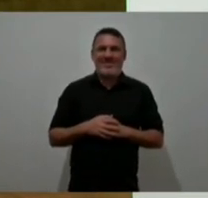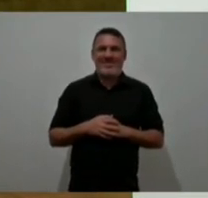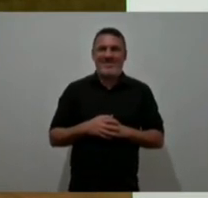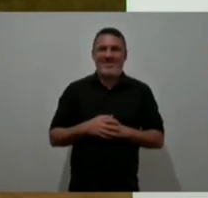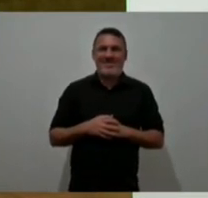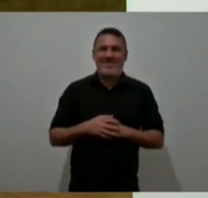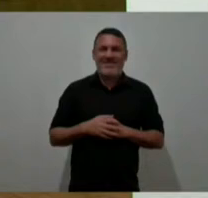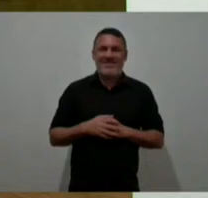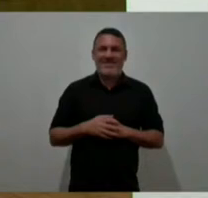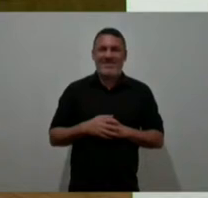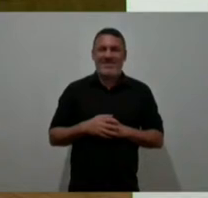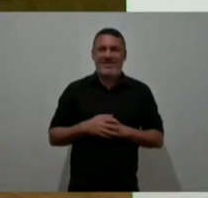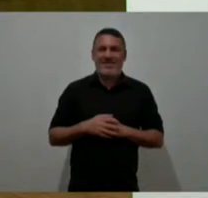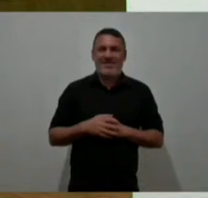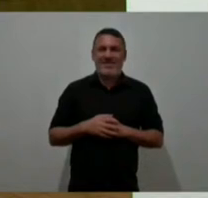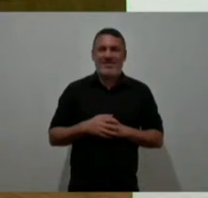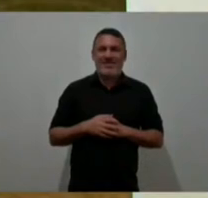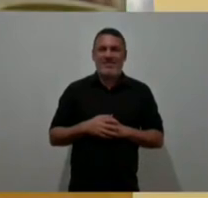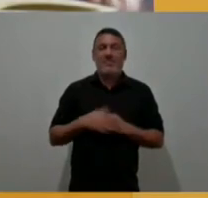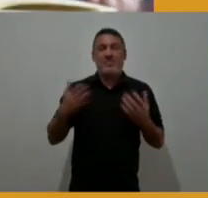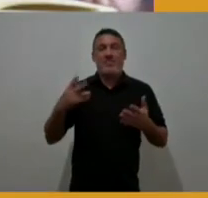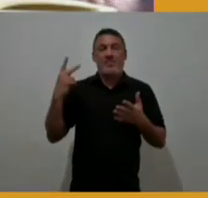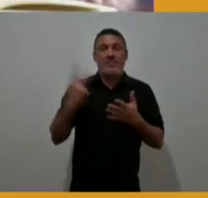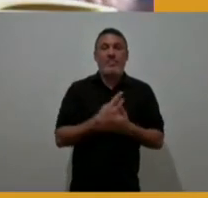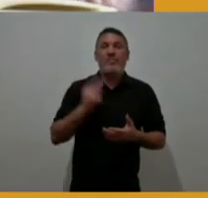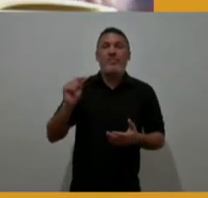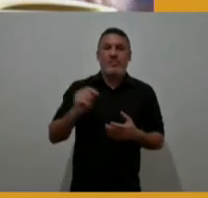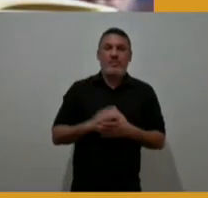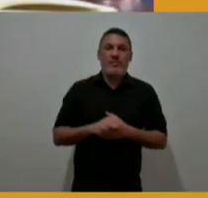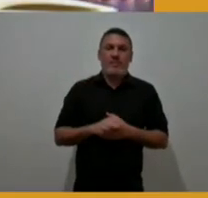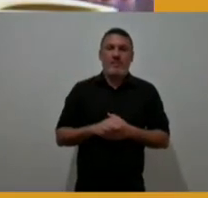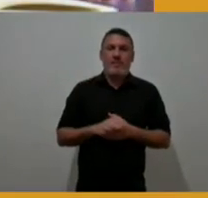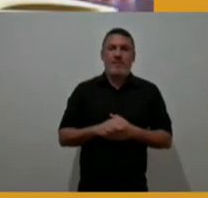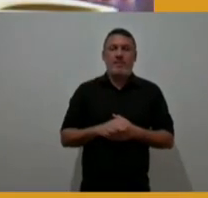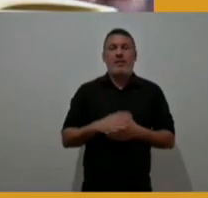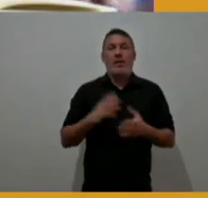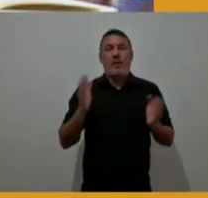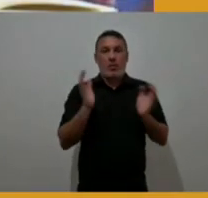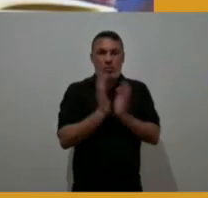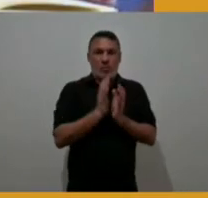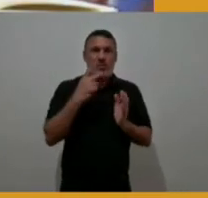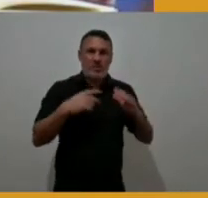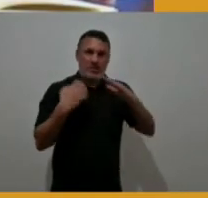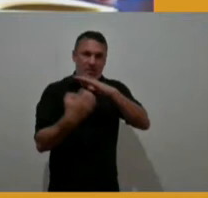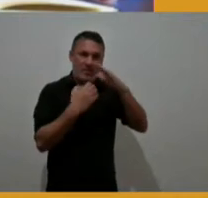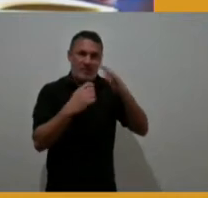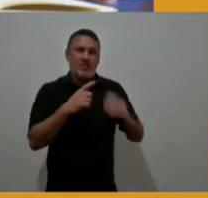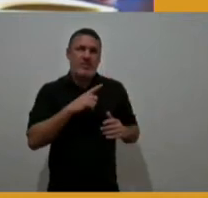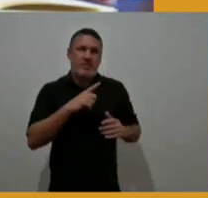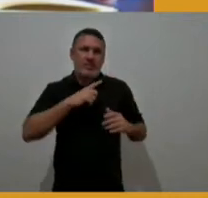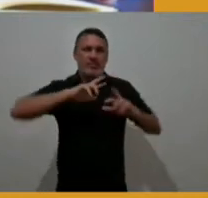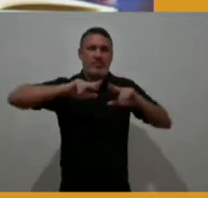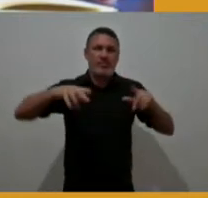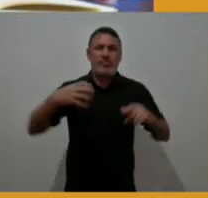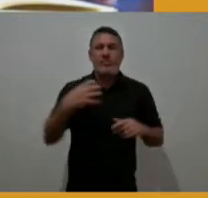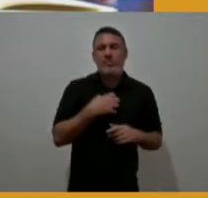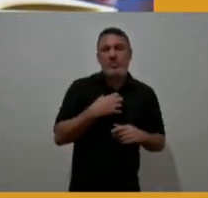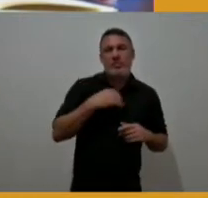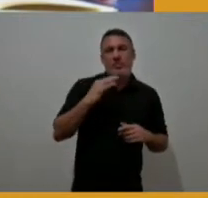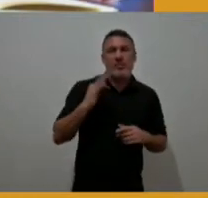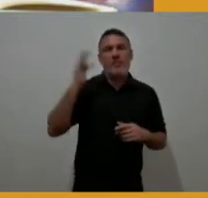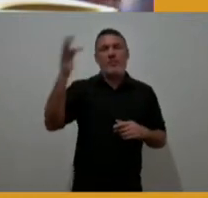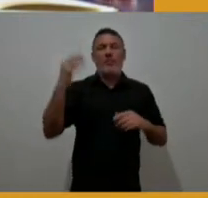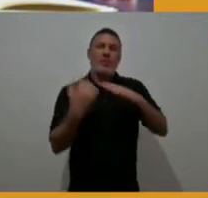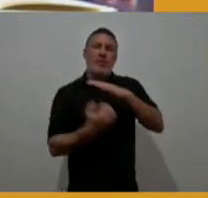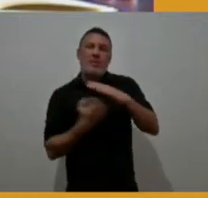O fato é o seguinte, evidente que o BTG examina as condições de futuro da empresa, em termos de gestão